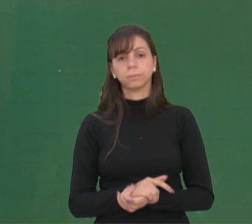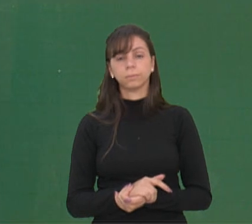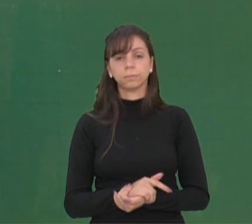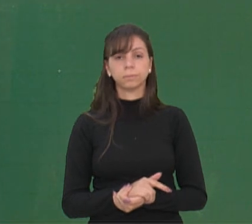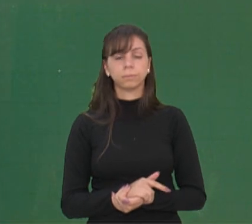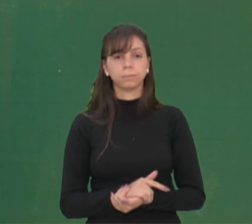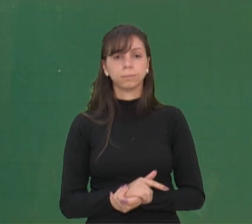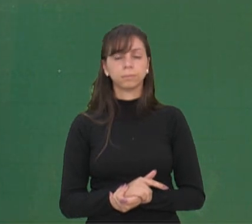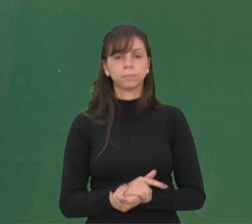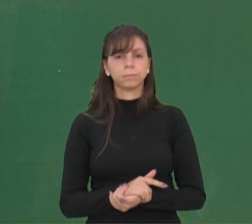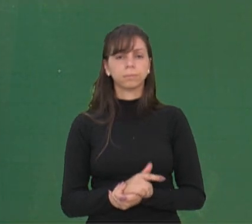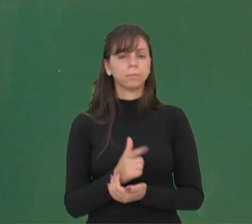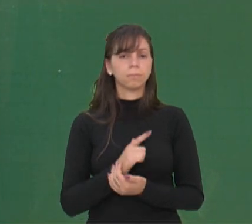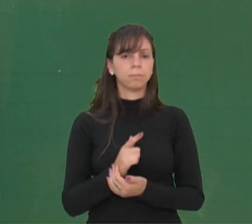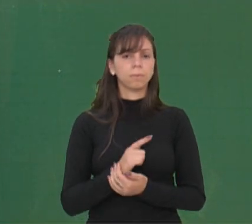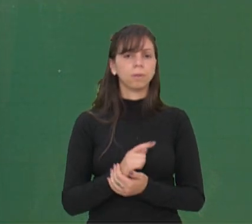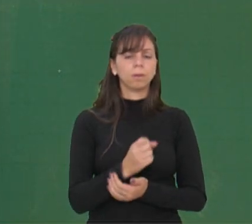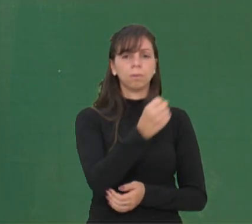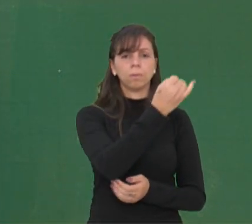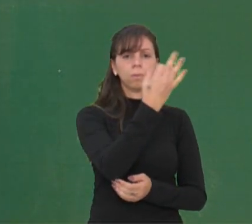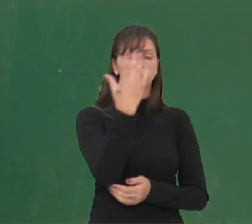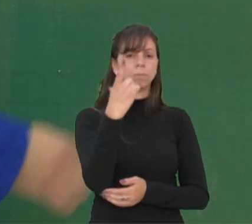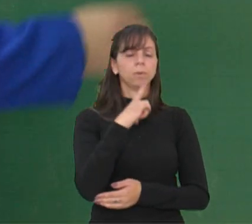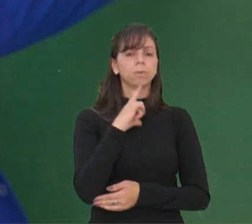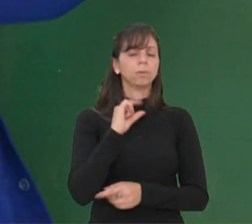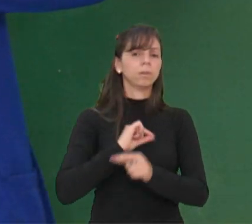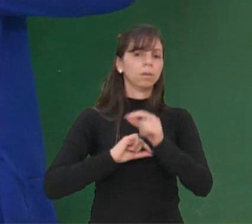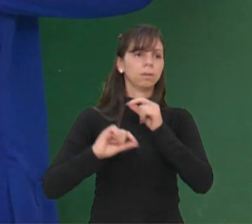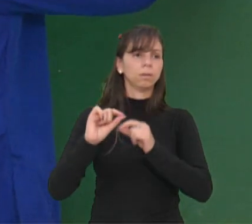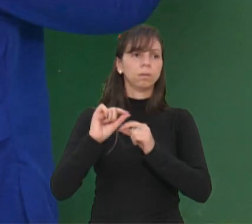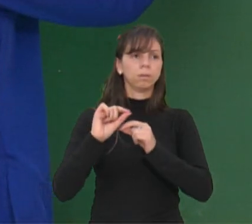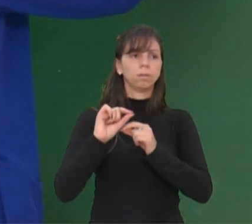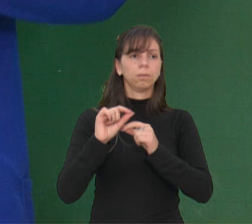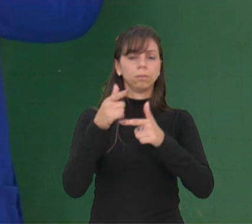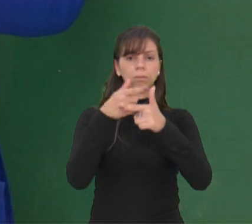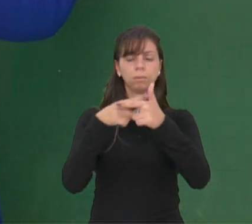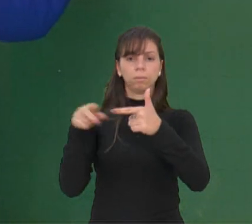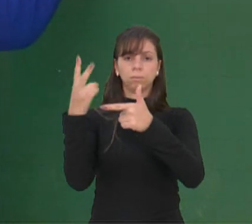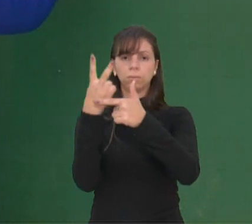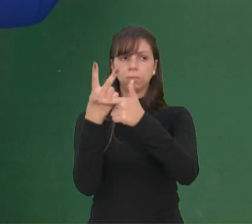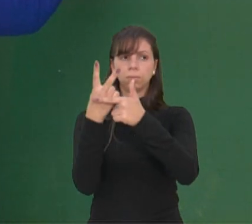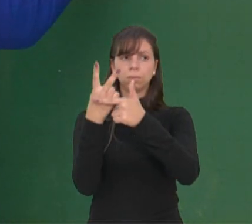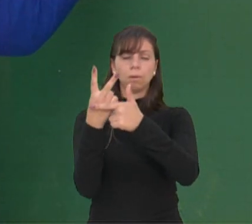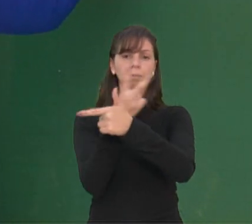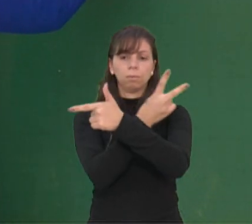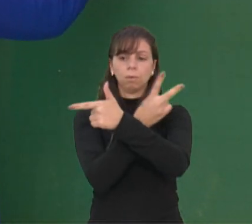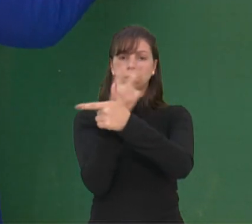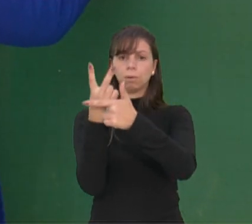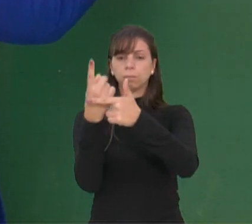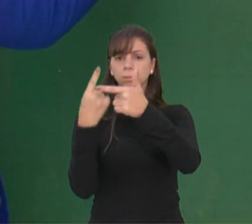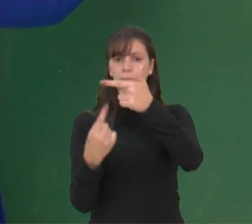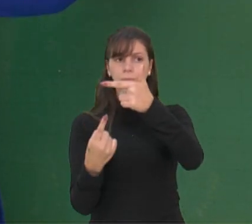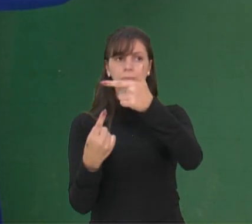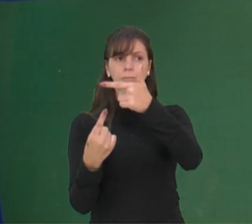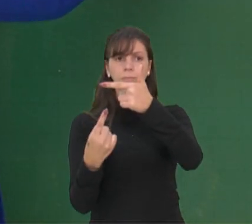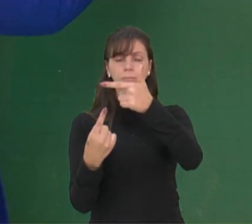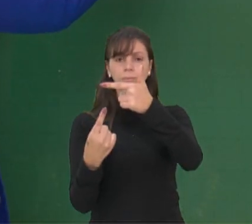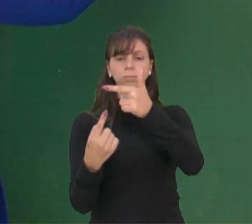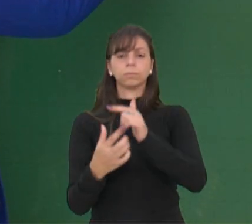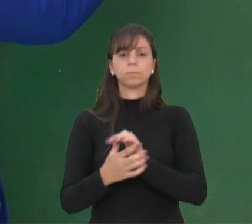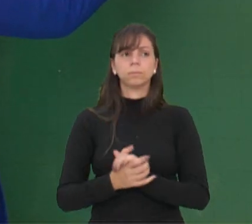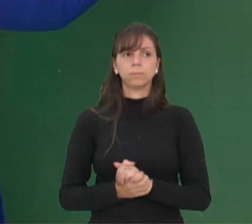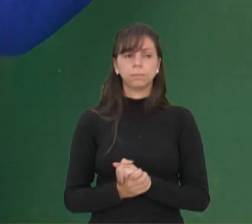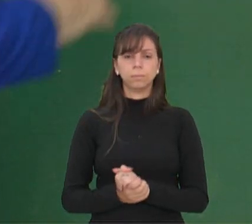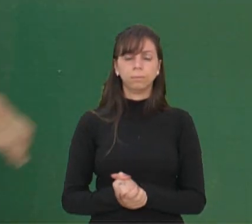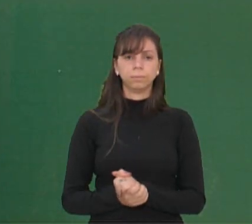Tem alguém ali que dá para dividir por 2? Tenho 2. Então, repete o 5, repete o 3 e 2 dividido